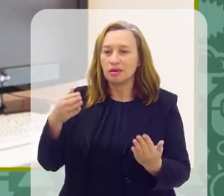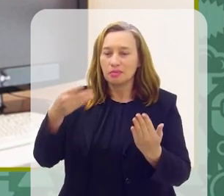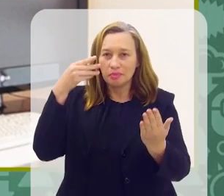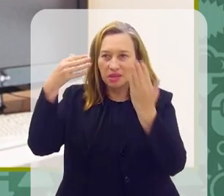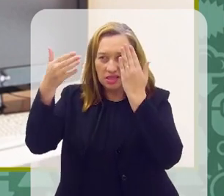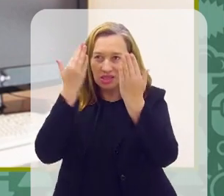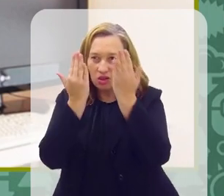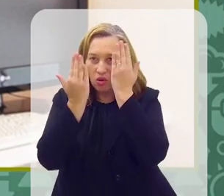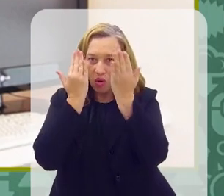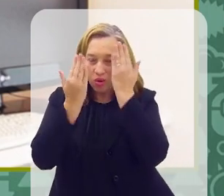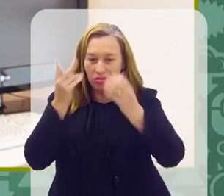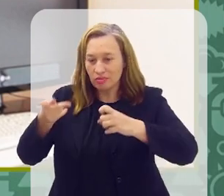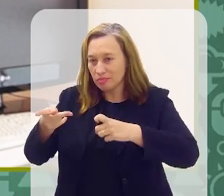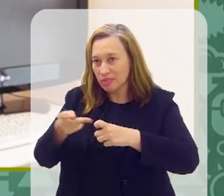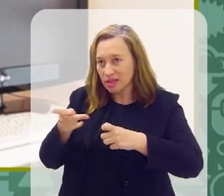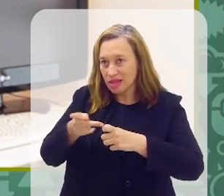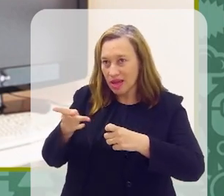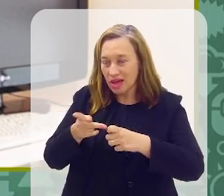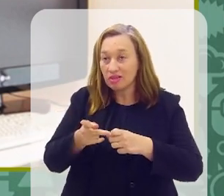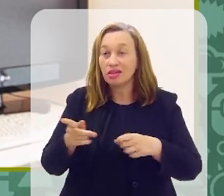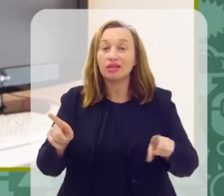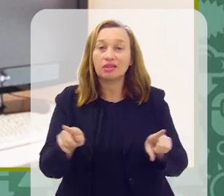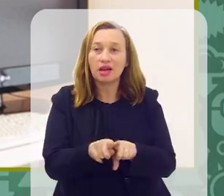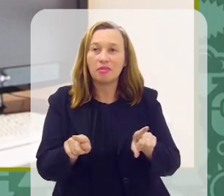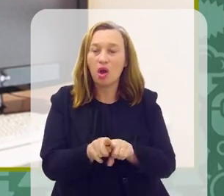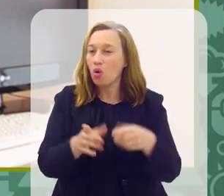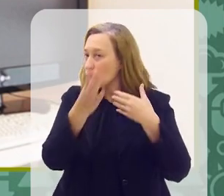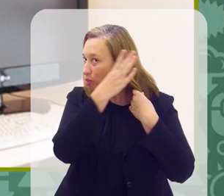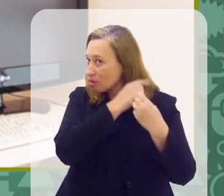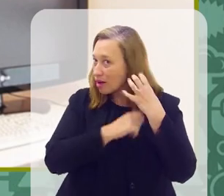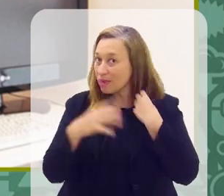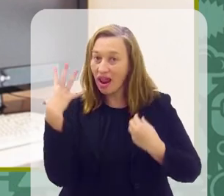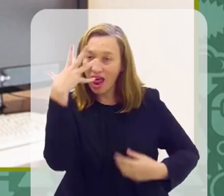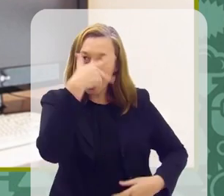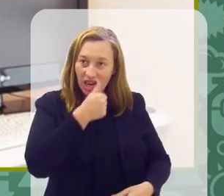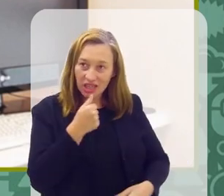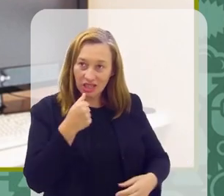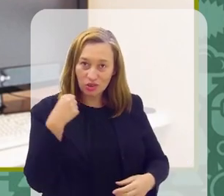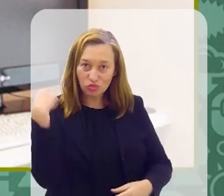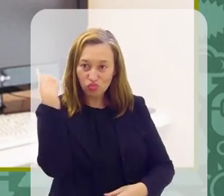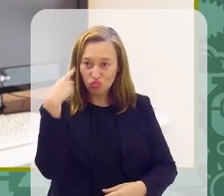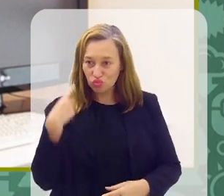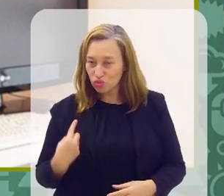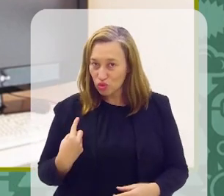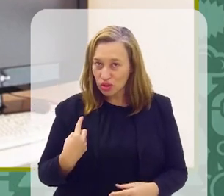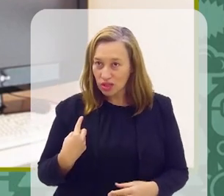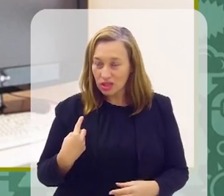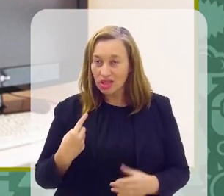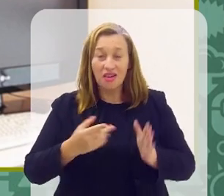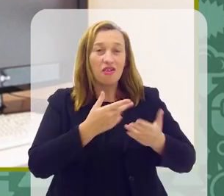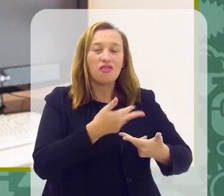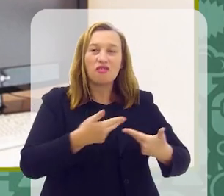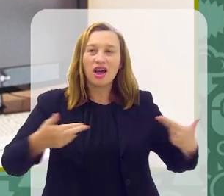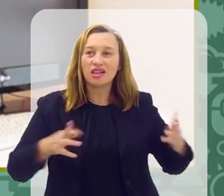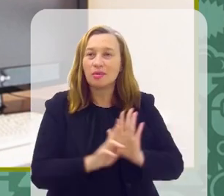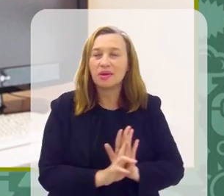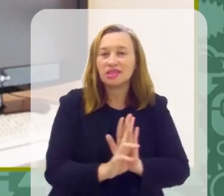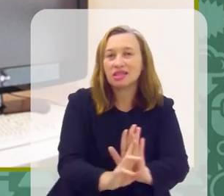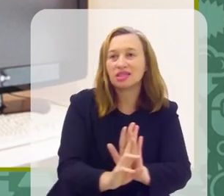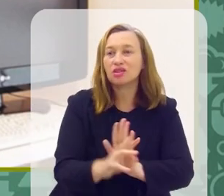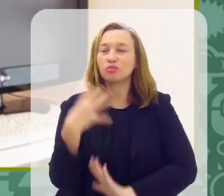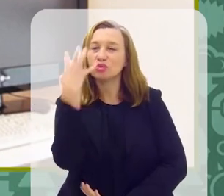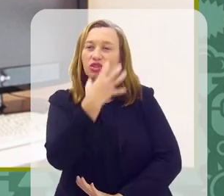A canção o fez estar à frente da O Meu Cabelo é Bem Bonito Tour. É uma série de apresentações